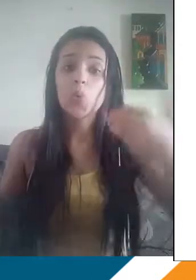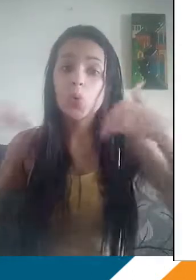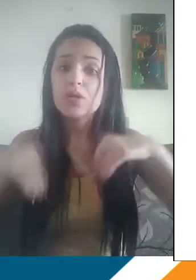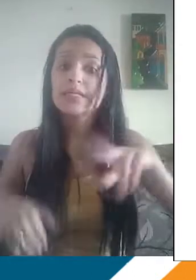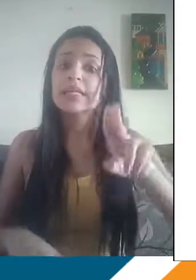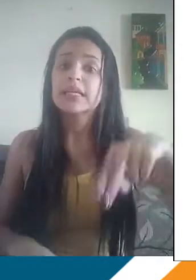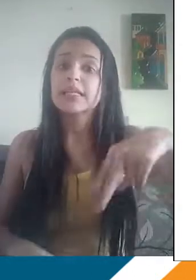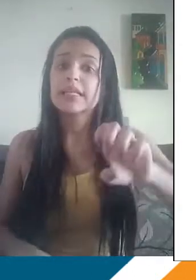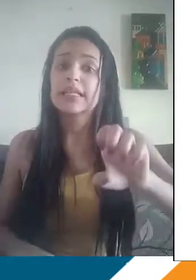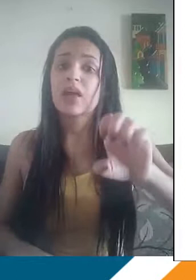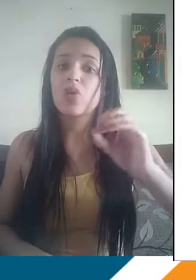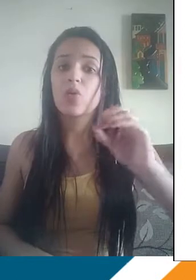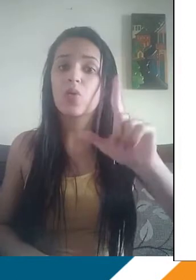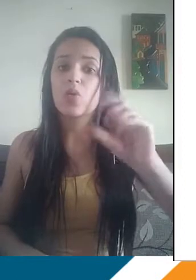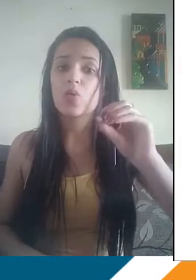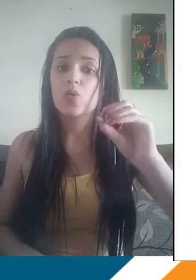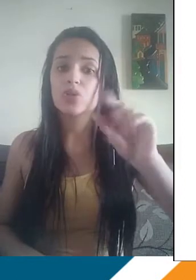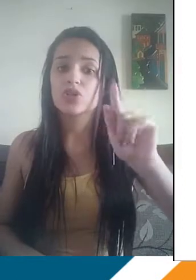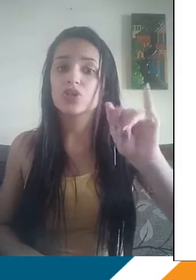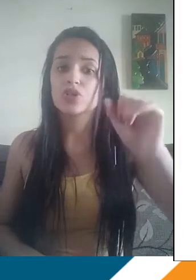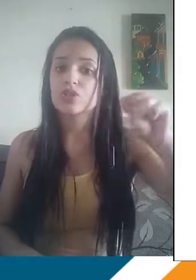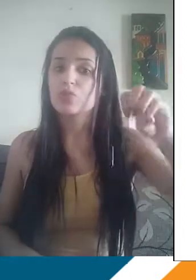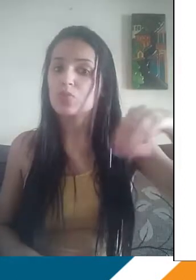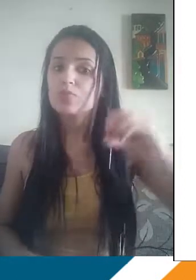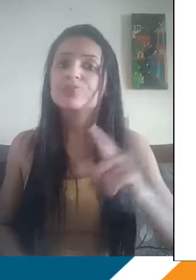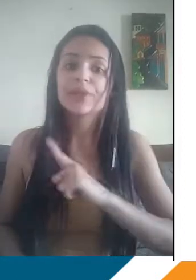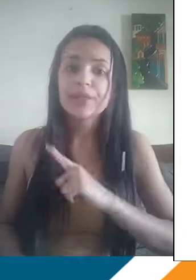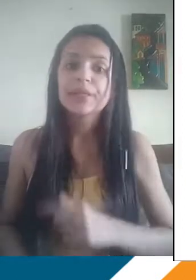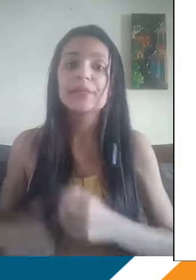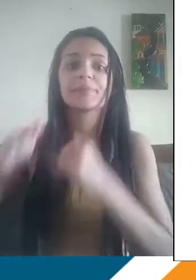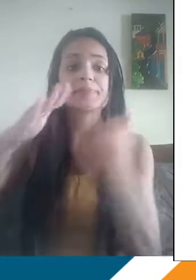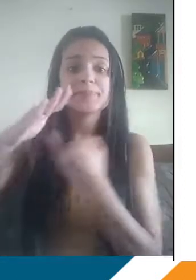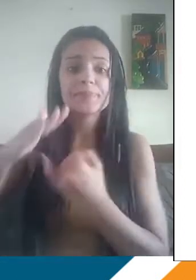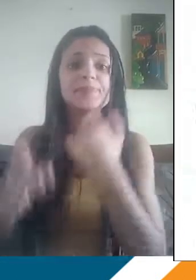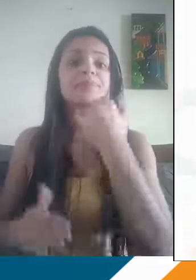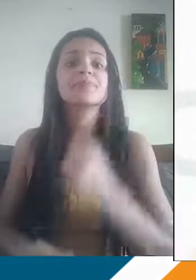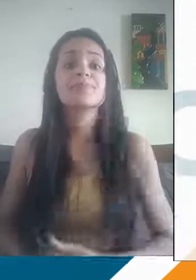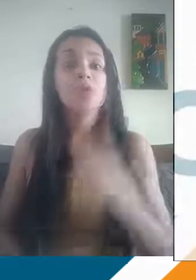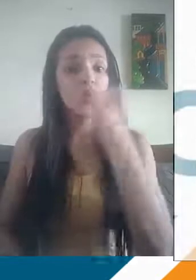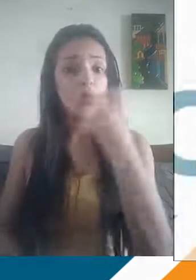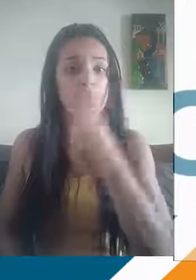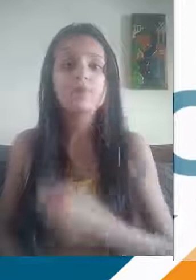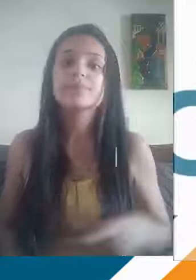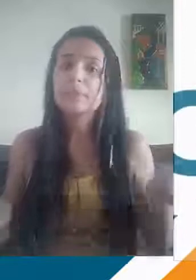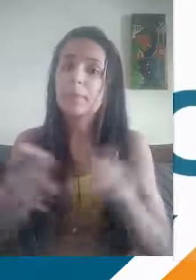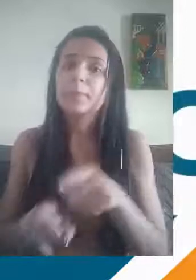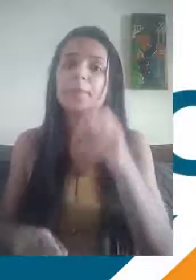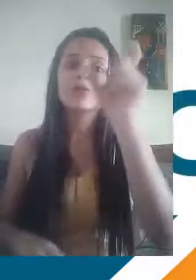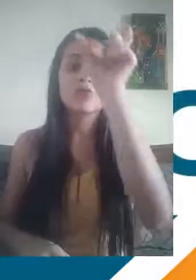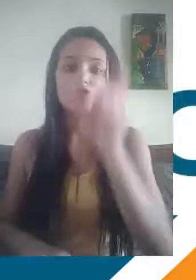registro coloquial e oralidade além da incorporação dos falares brasileiros